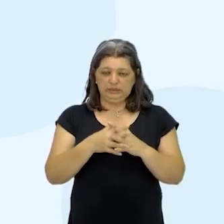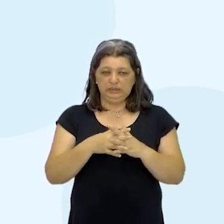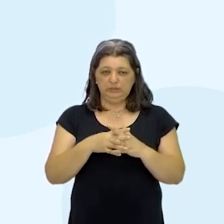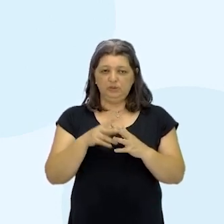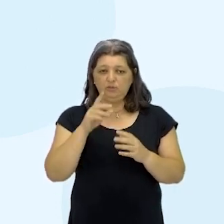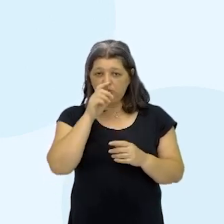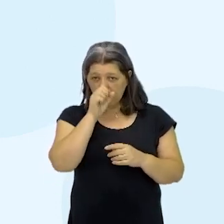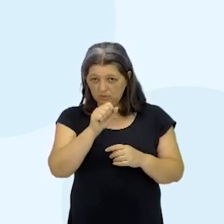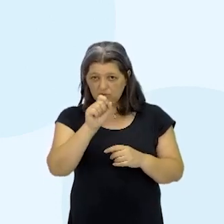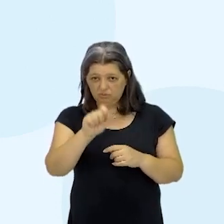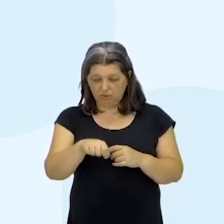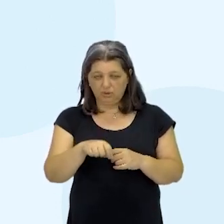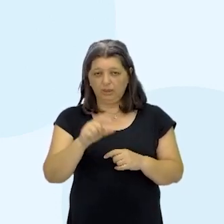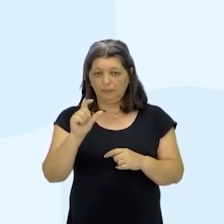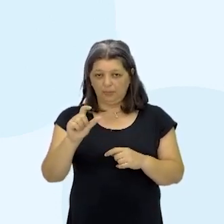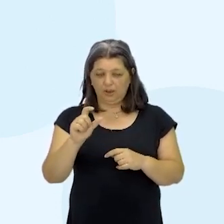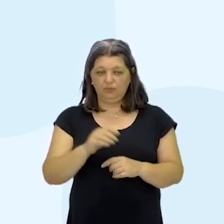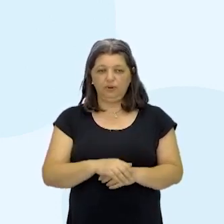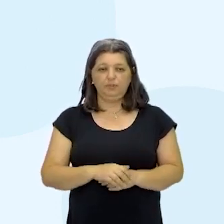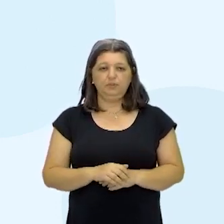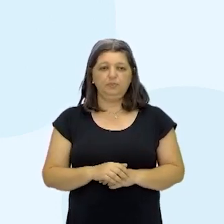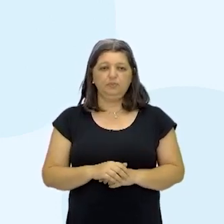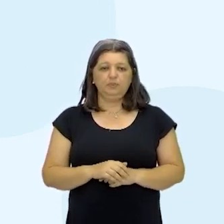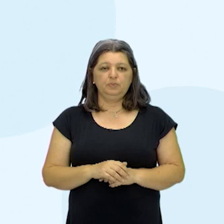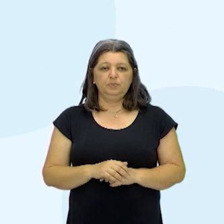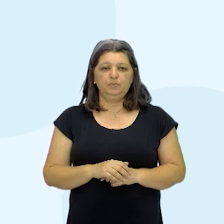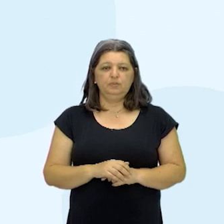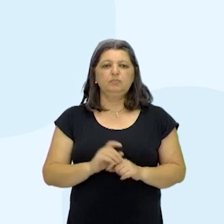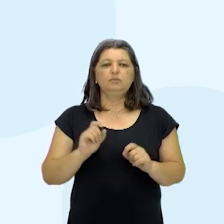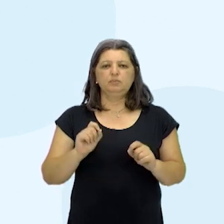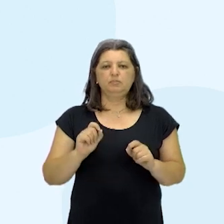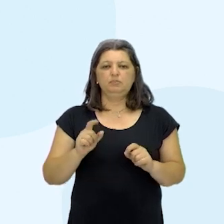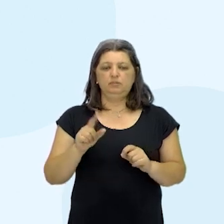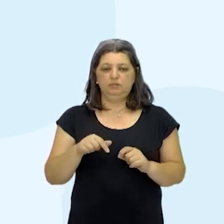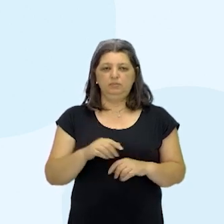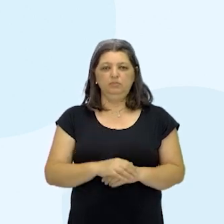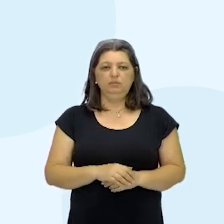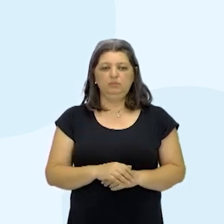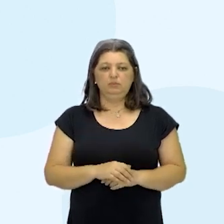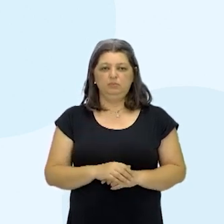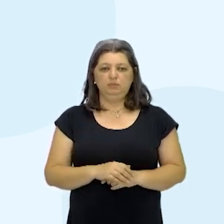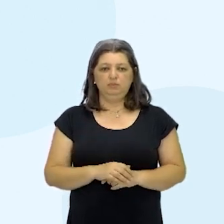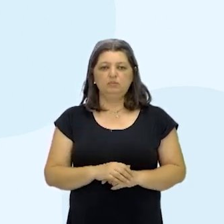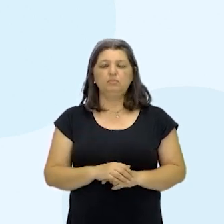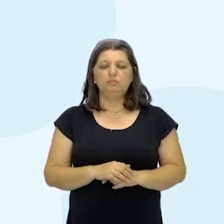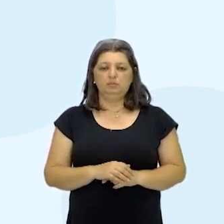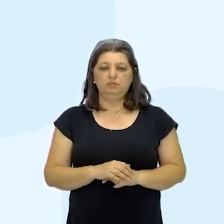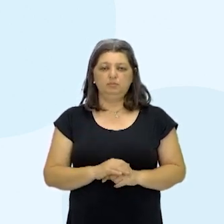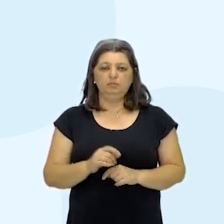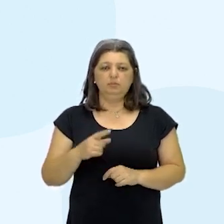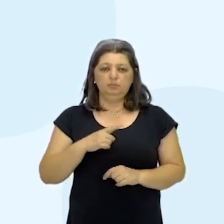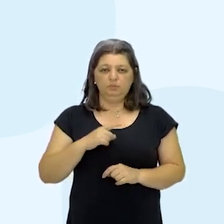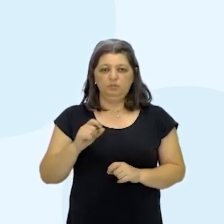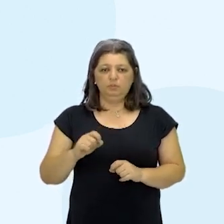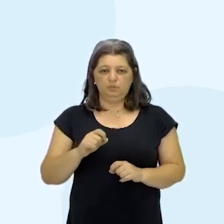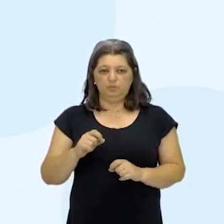é a sílaba tônica da palavra. Então, Stereotype. Não vai ser Stereotype? Não. Stereotype. Ok? E a gente tem ela aqui de novo,